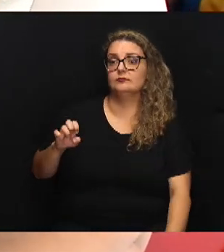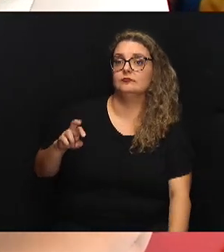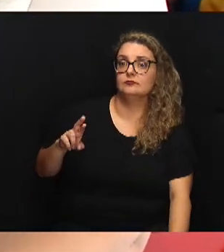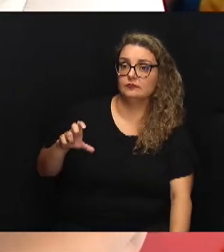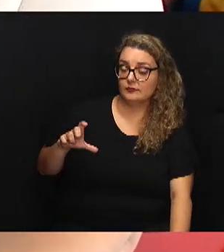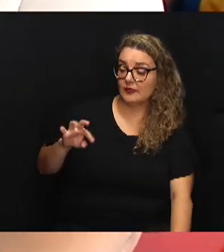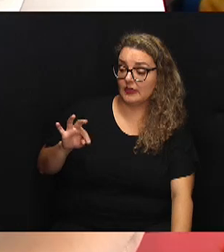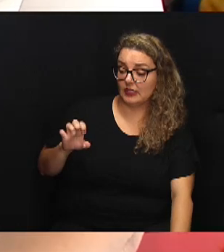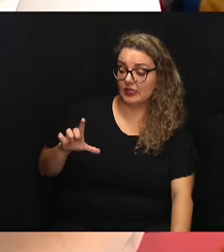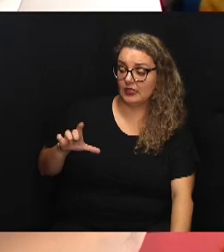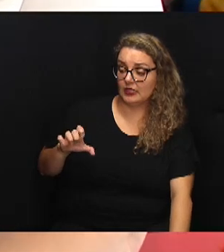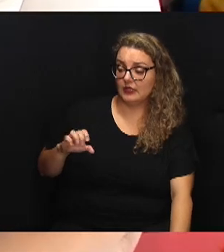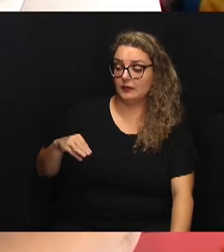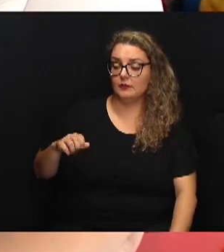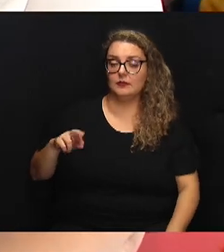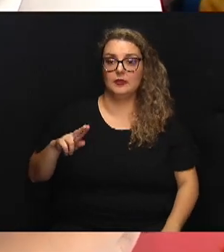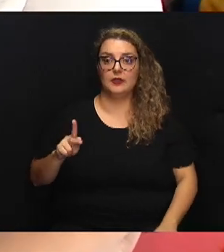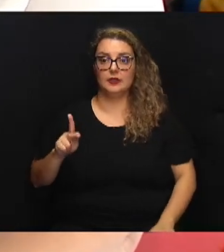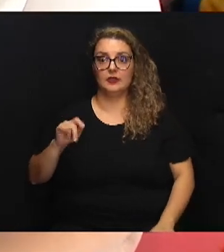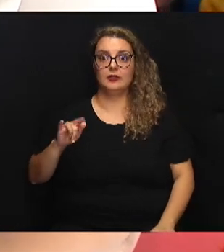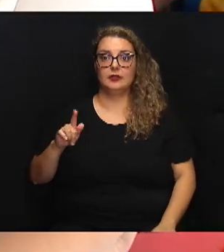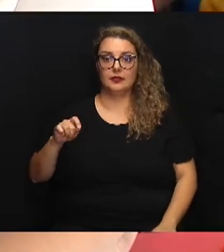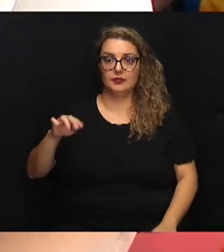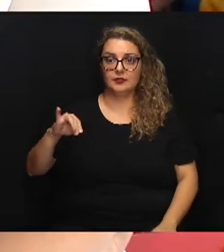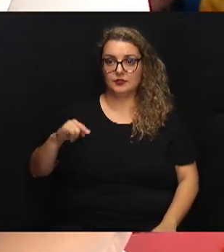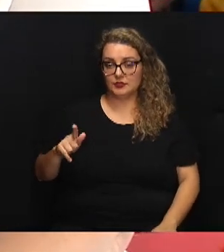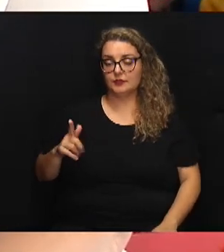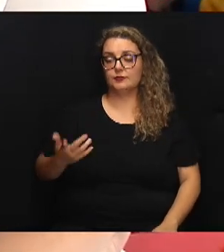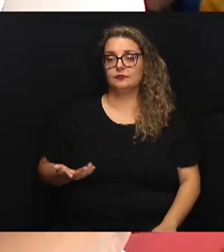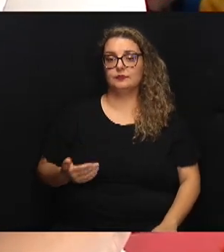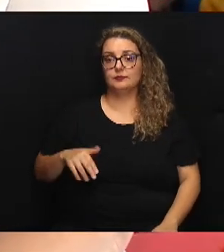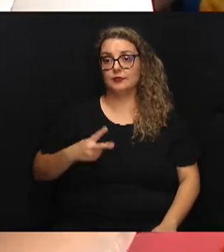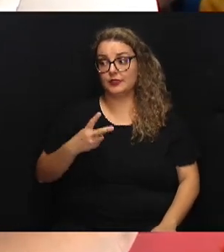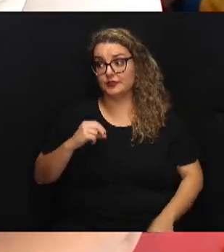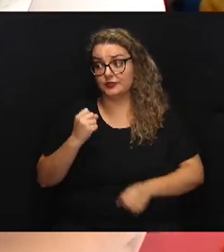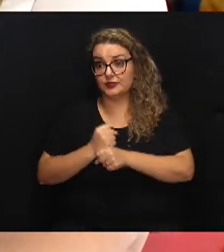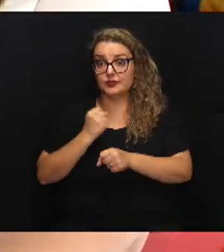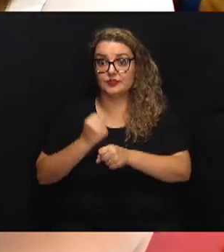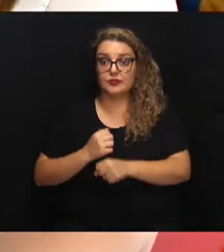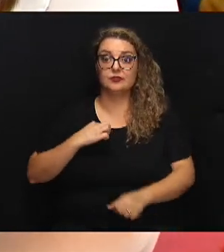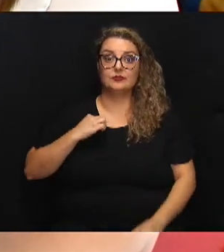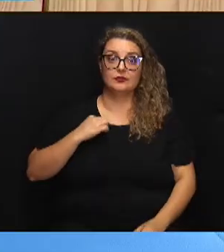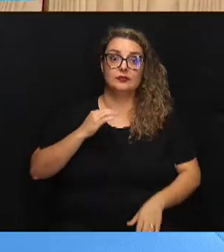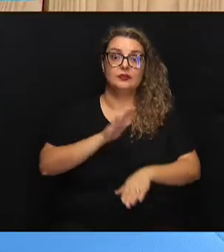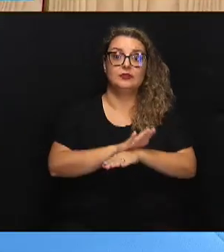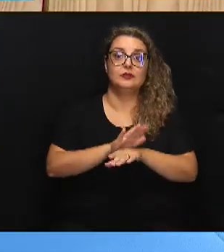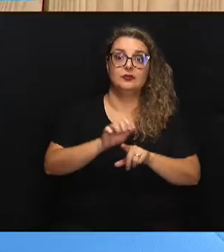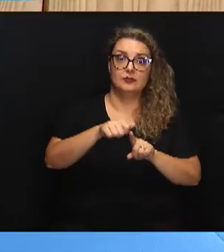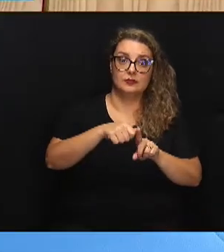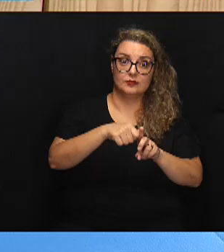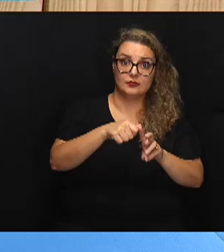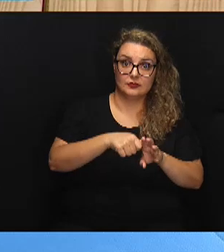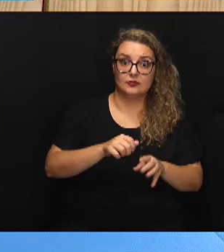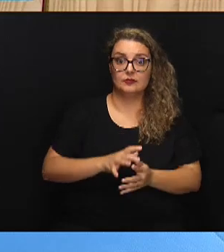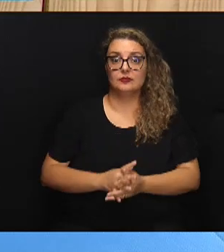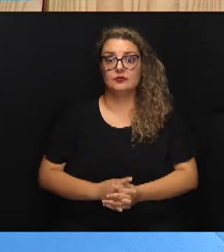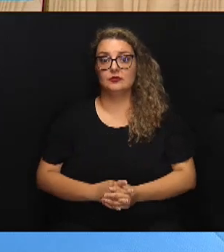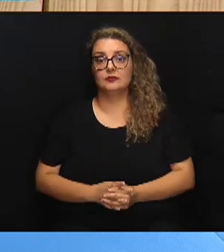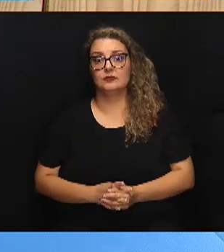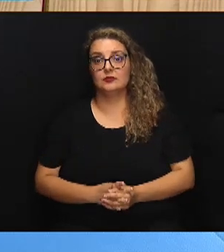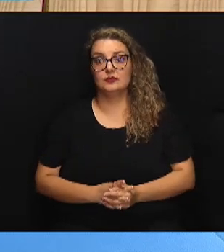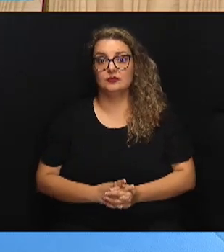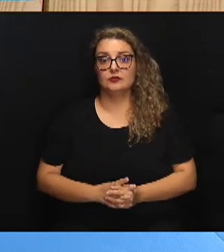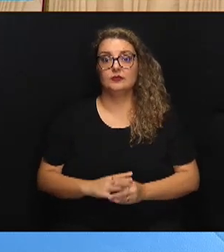né? Como eu disse, tem voluntários há mais de 20 anos com a instituição que colaboram mensalmente. Então